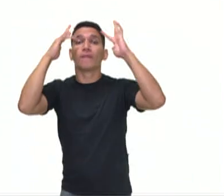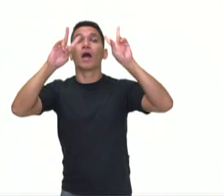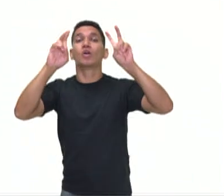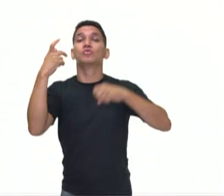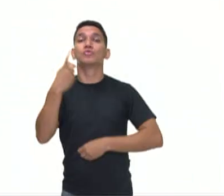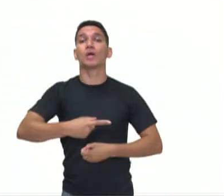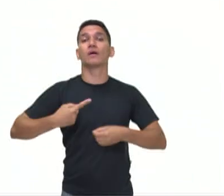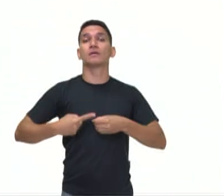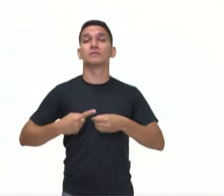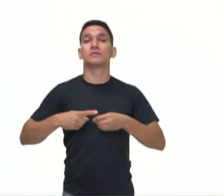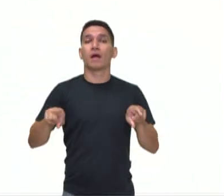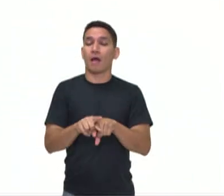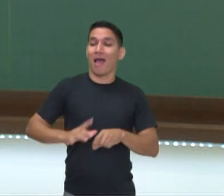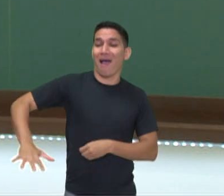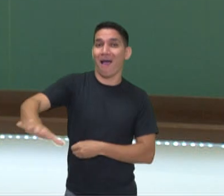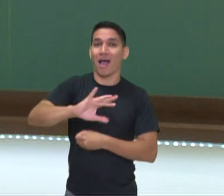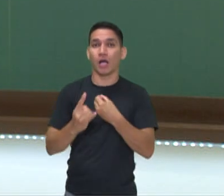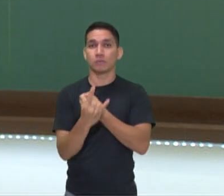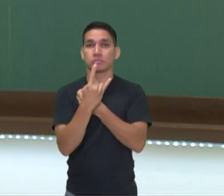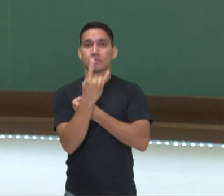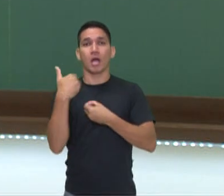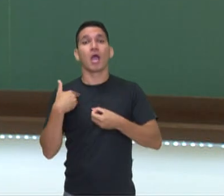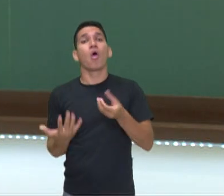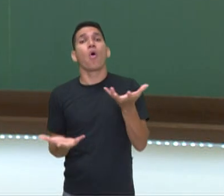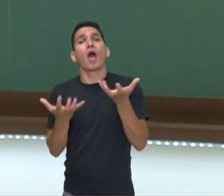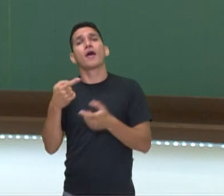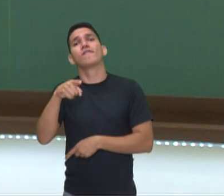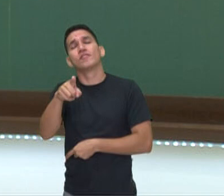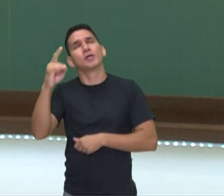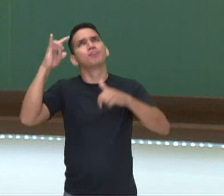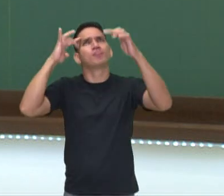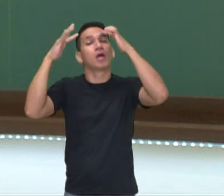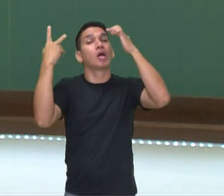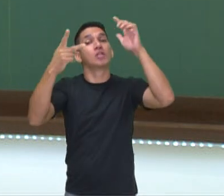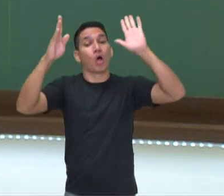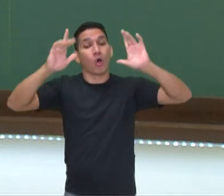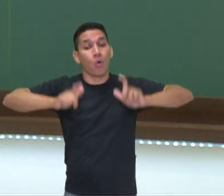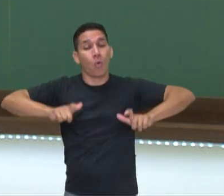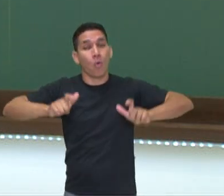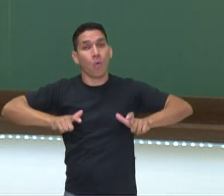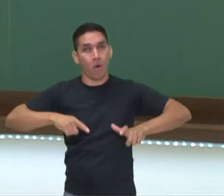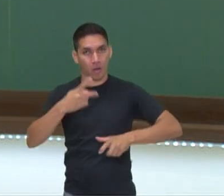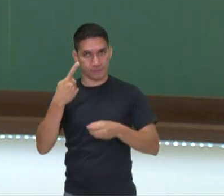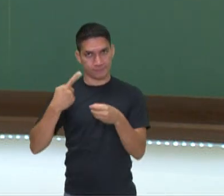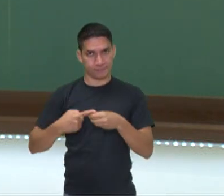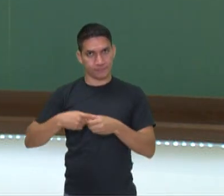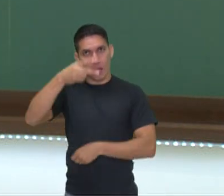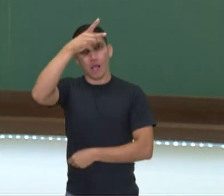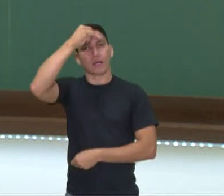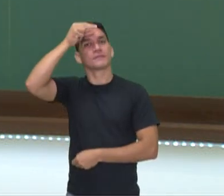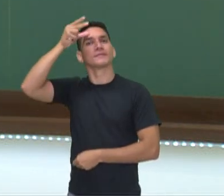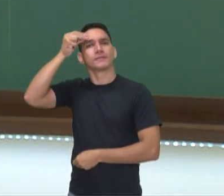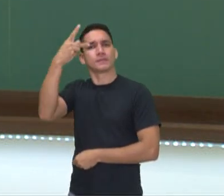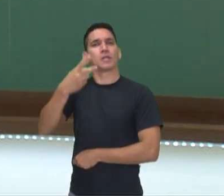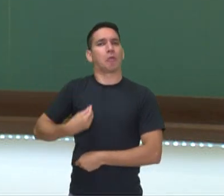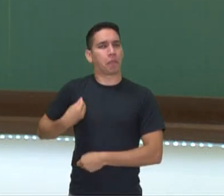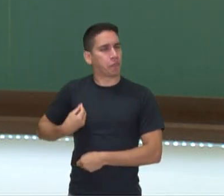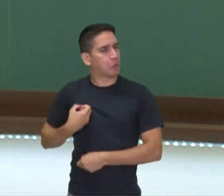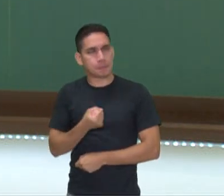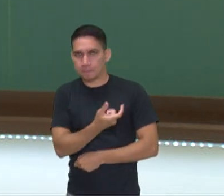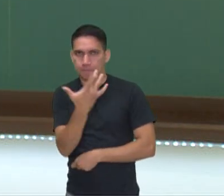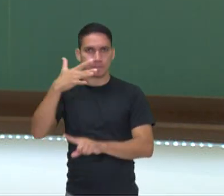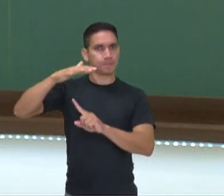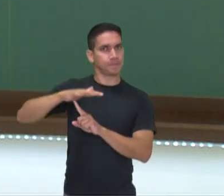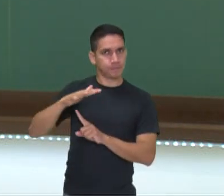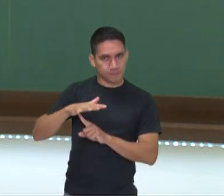município e a sua área urbana. Eu quero que você pense um pouquinho na sua localidade, aí, no município em que você vive, num dos municípios do estado